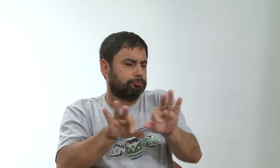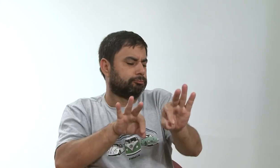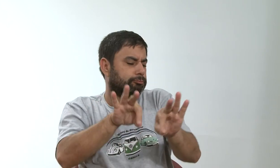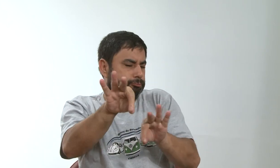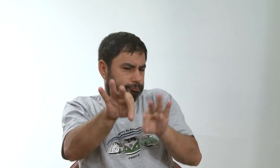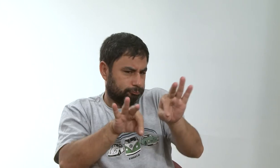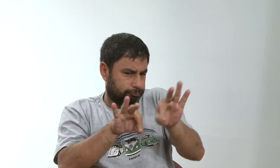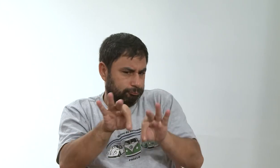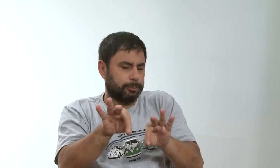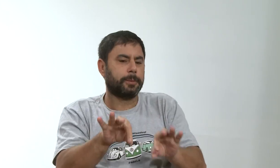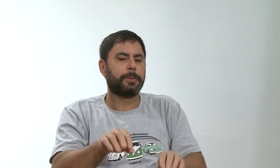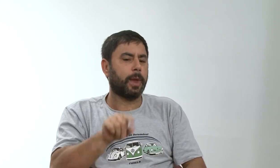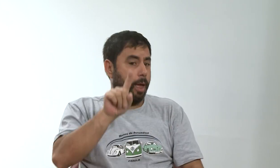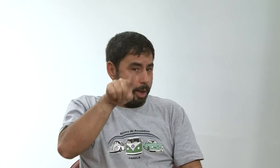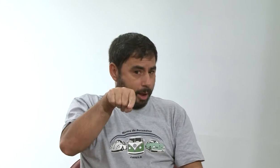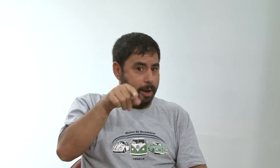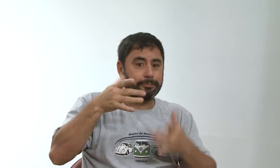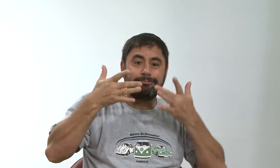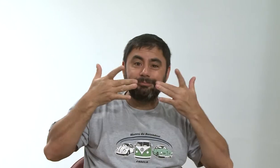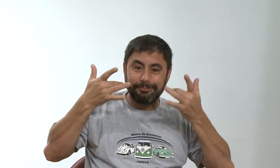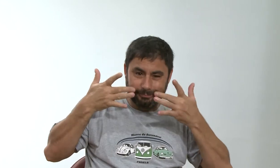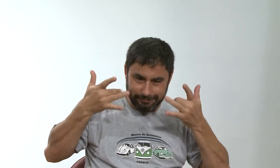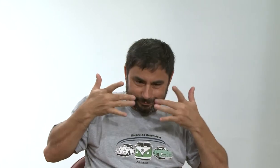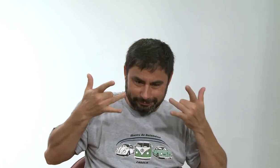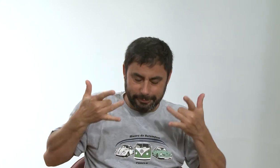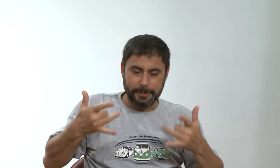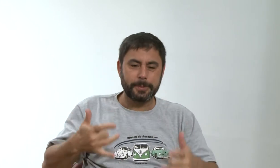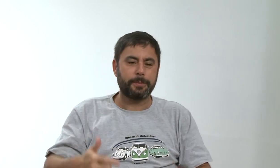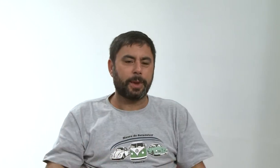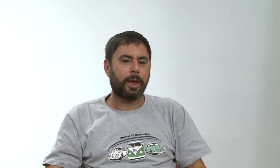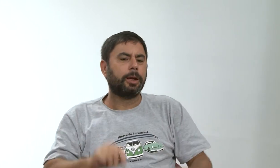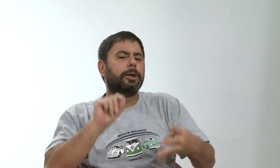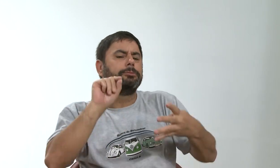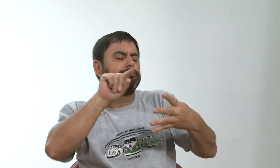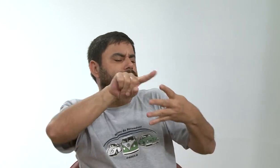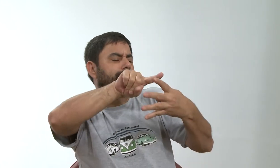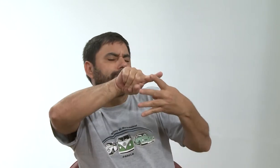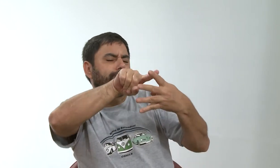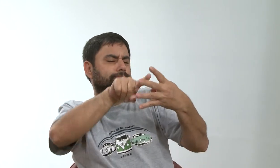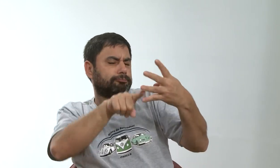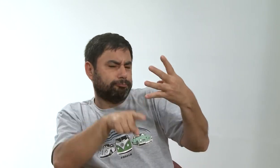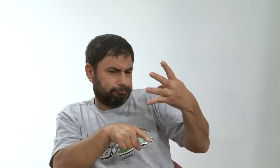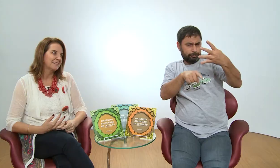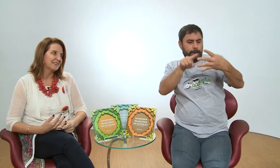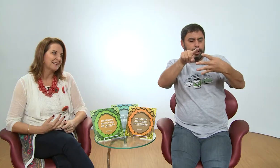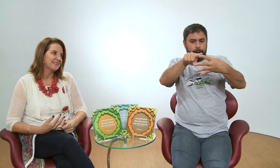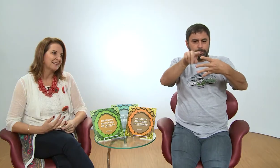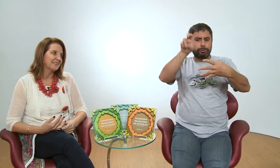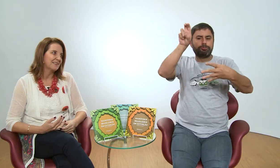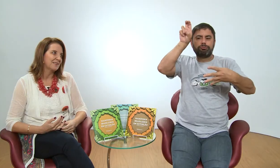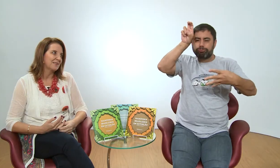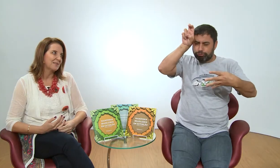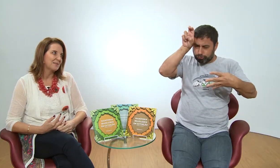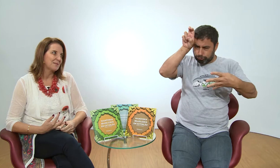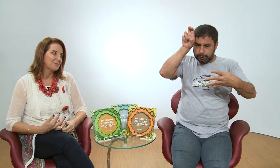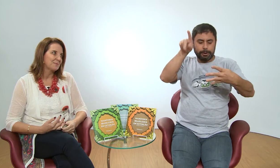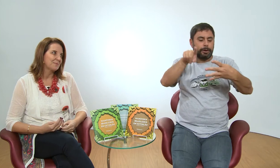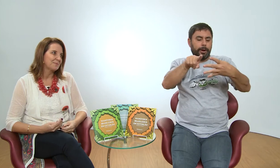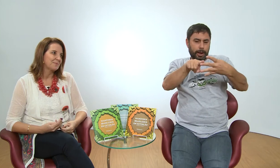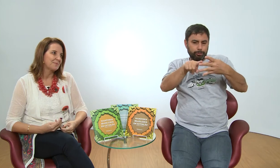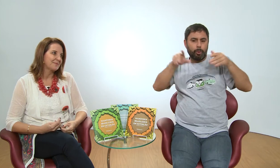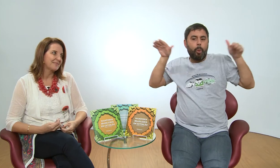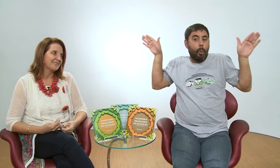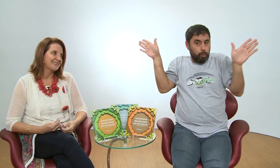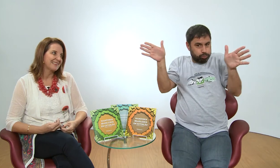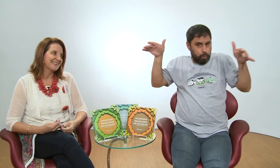Eu participei do projeto Mãos Livres dramatizando quatro personagens. O